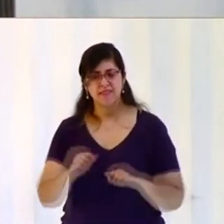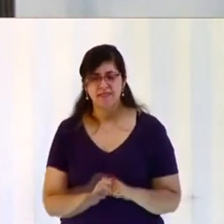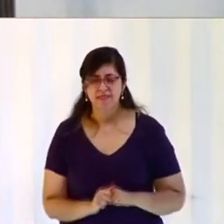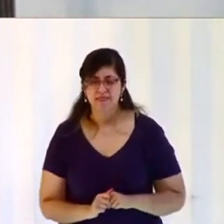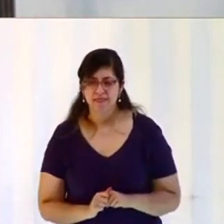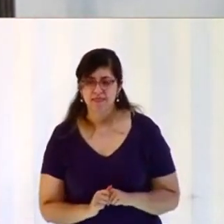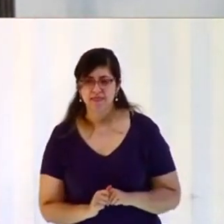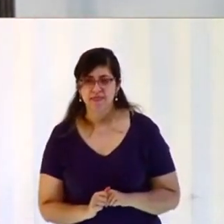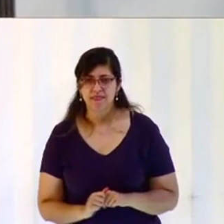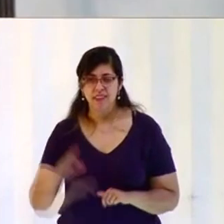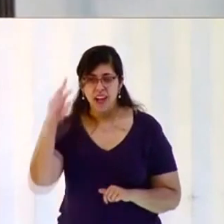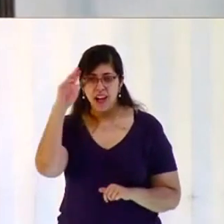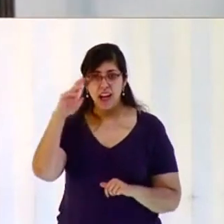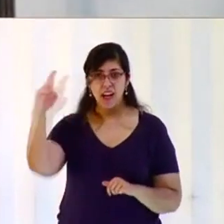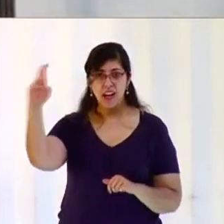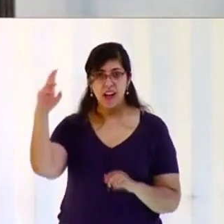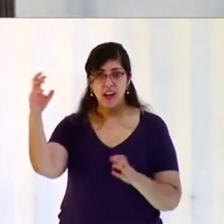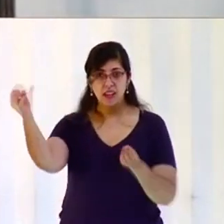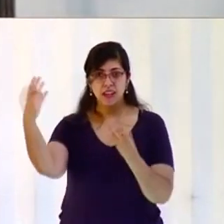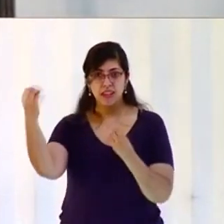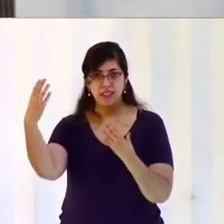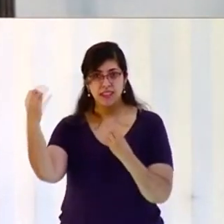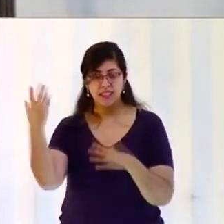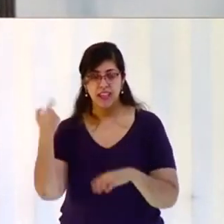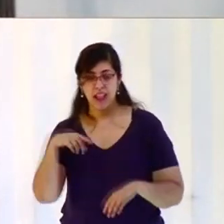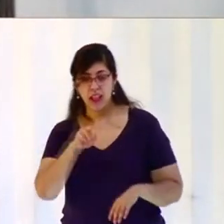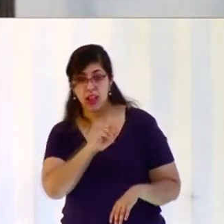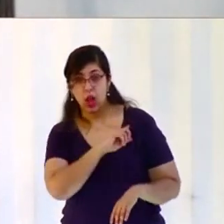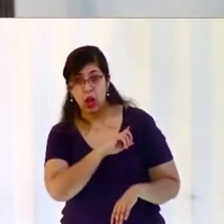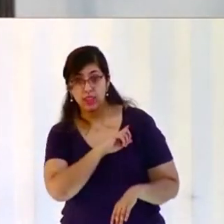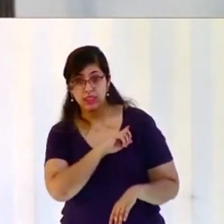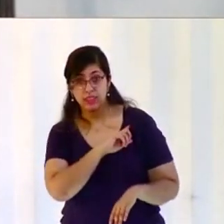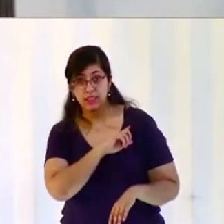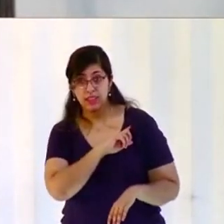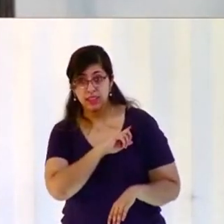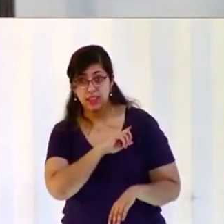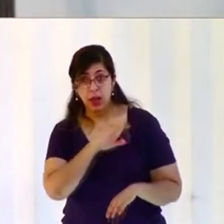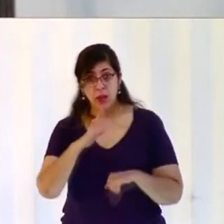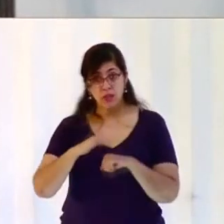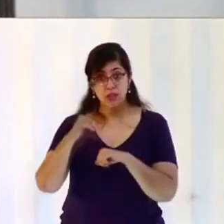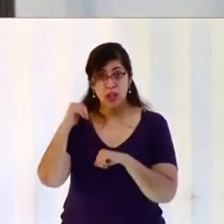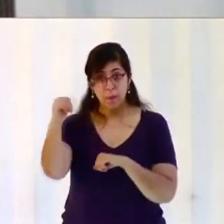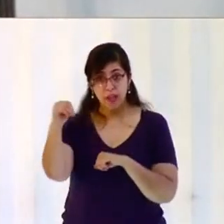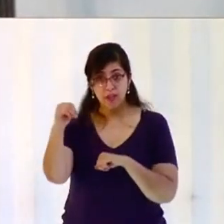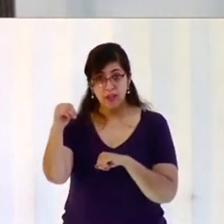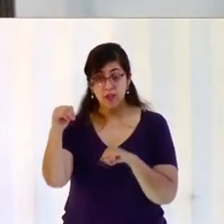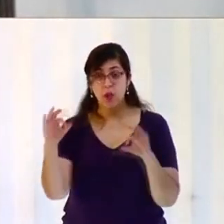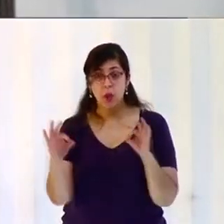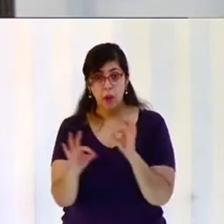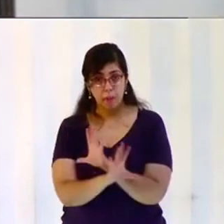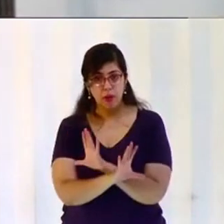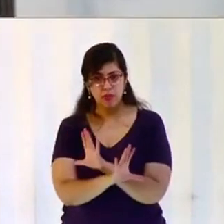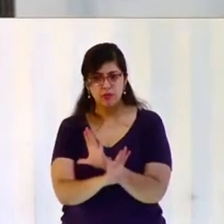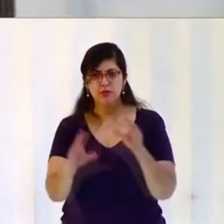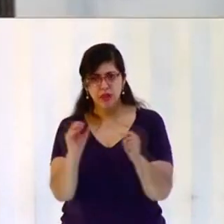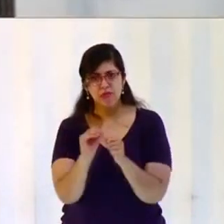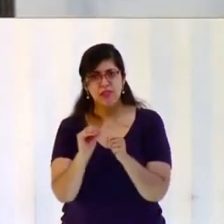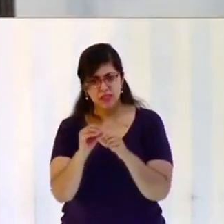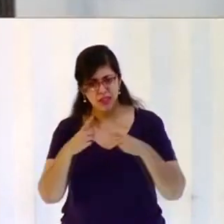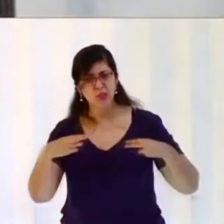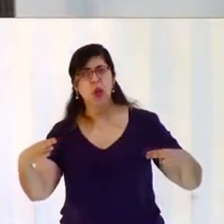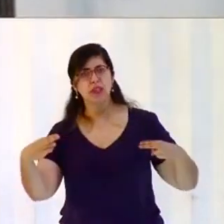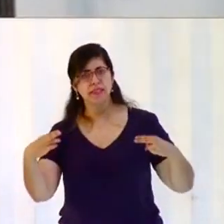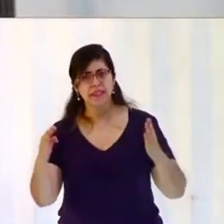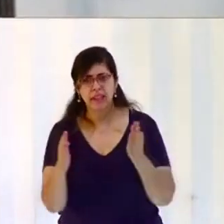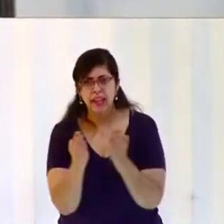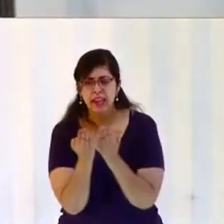assim, o ministério peripatético de Jesus é o ministério da caminhada. Se tem uma característica do